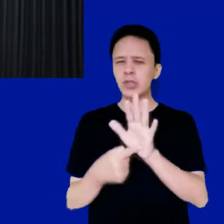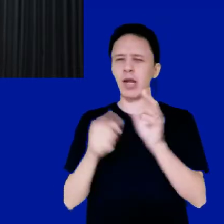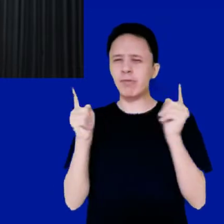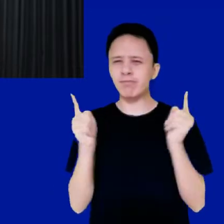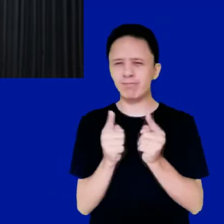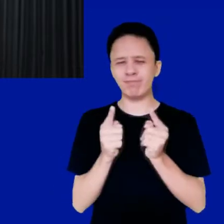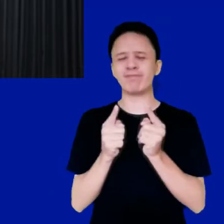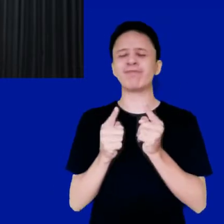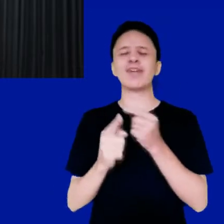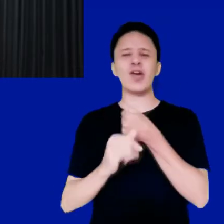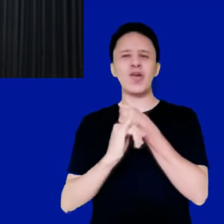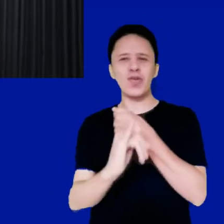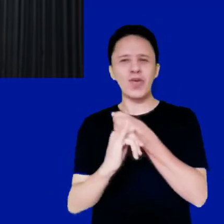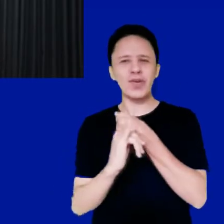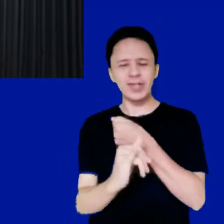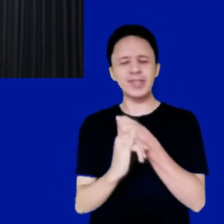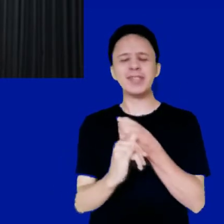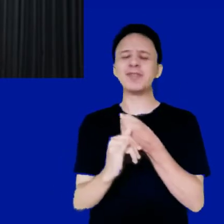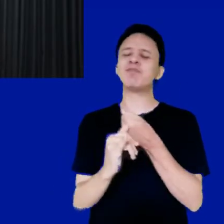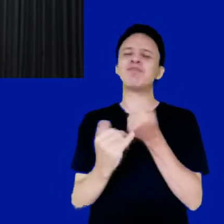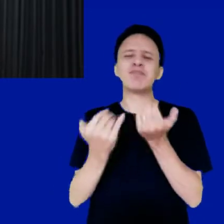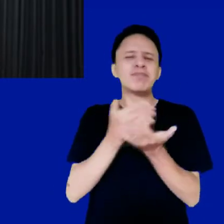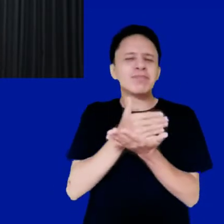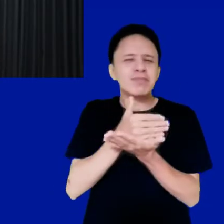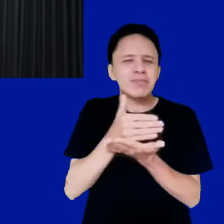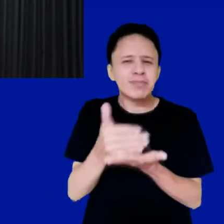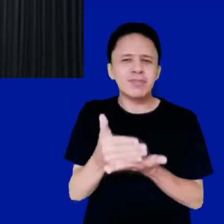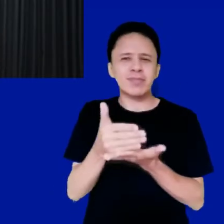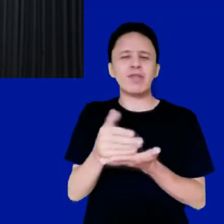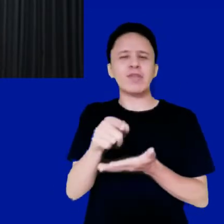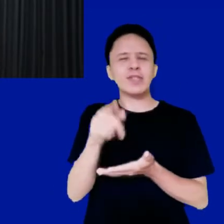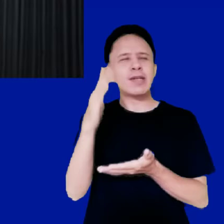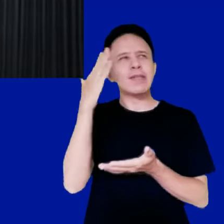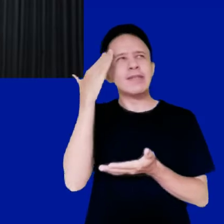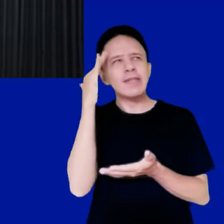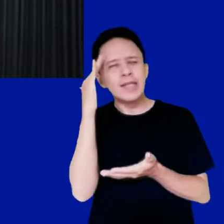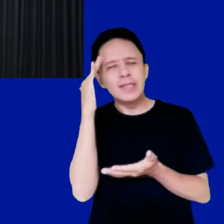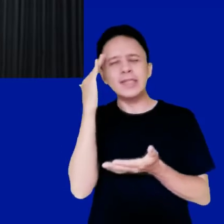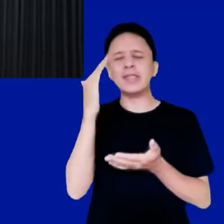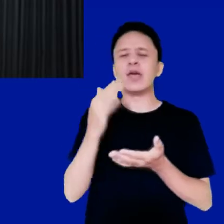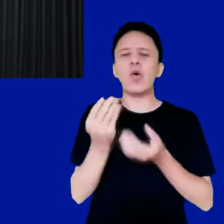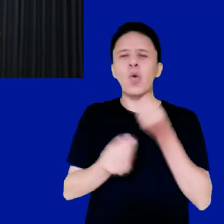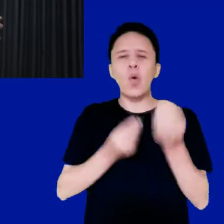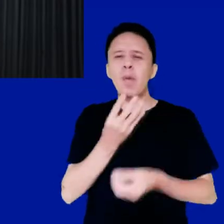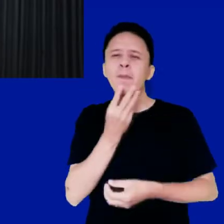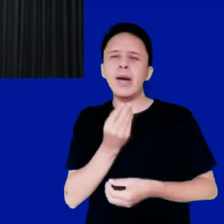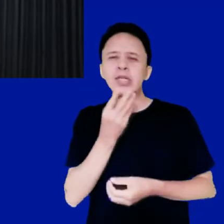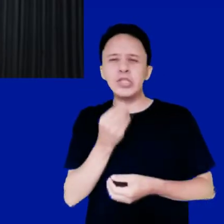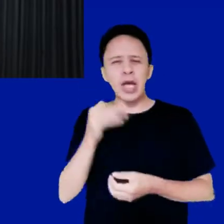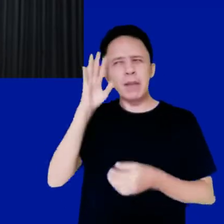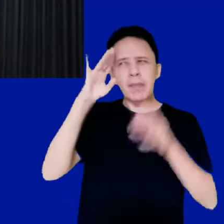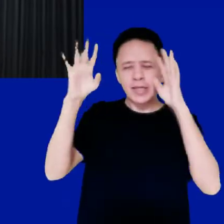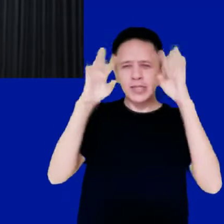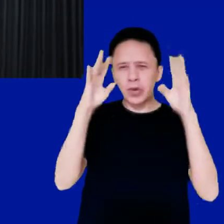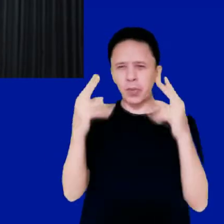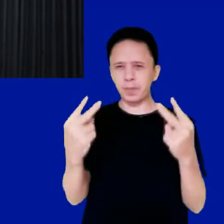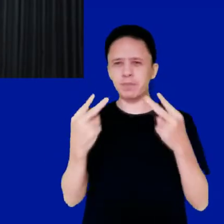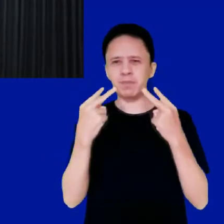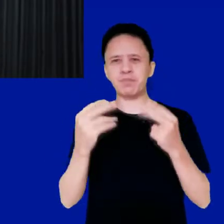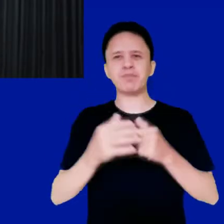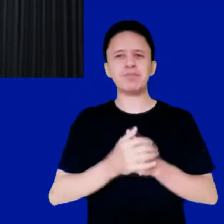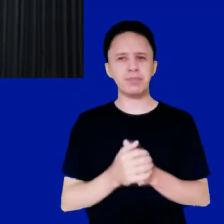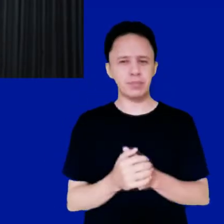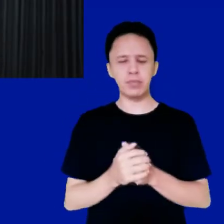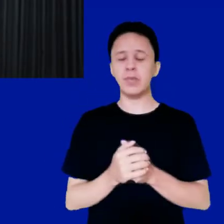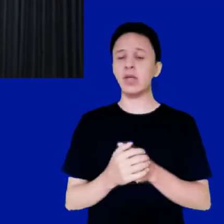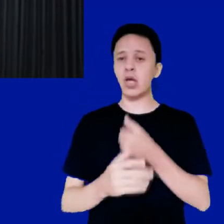essa crônica. E eu vou mostrar para vocês um trechinho dessa crônica, né? Vou mostrar para vocês a introdução dela, para vocês terem uma noção de como é que o